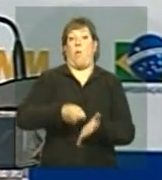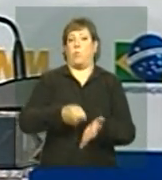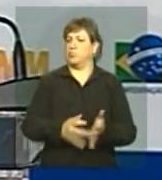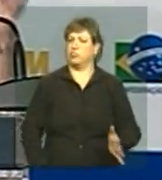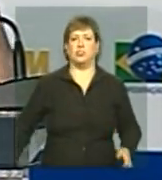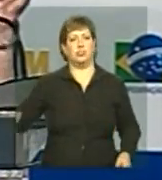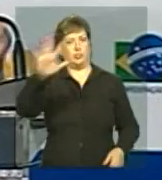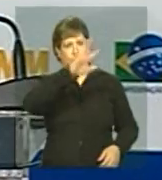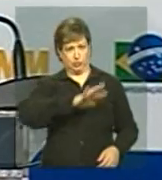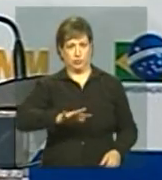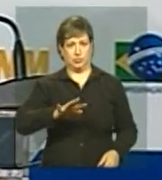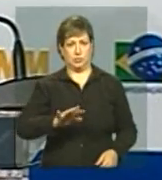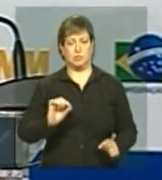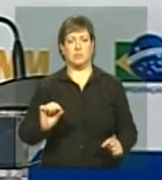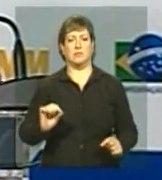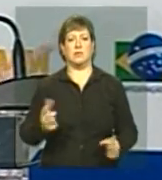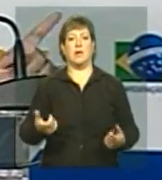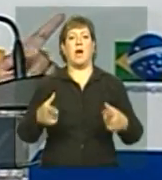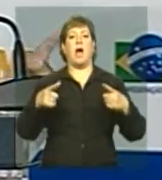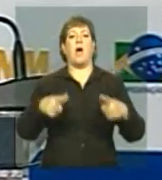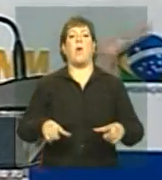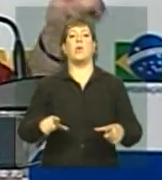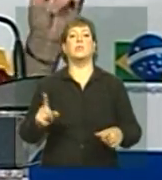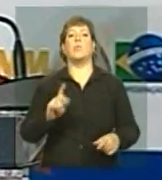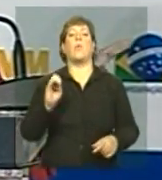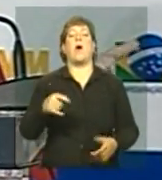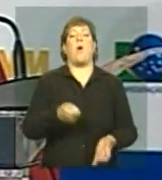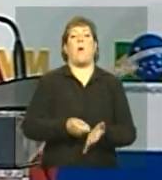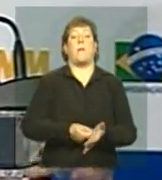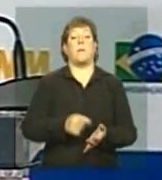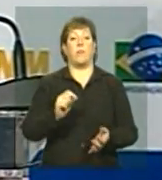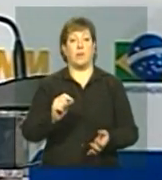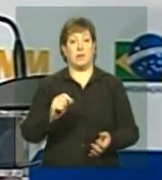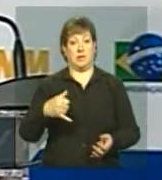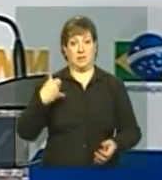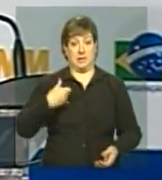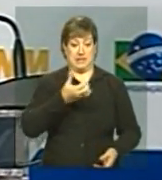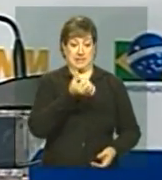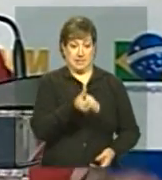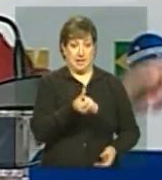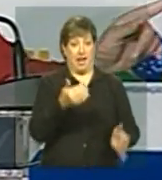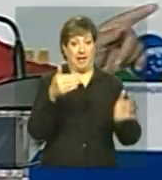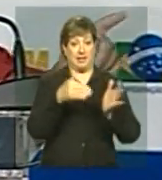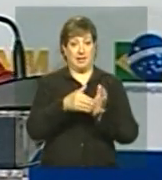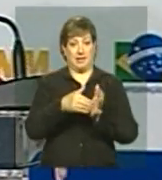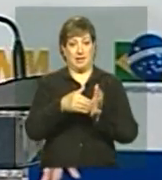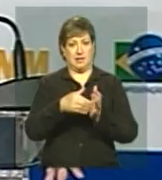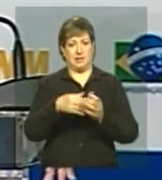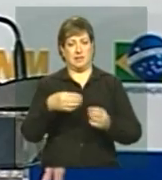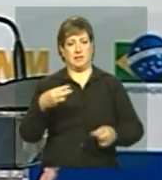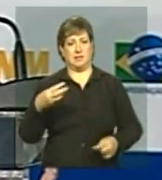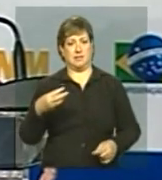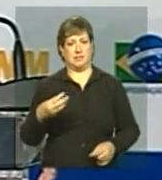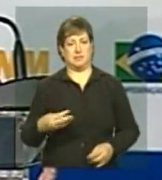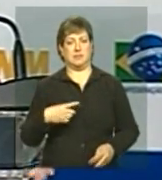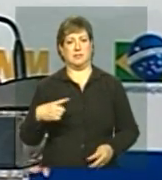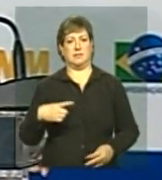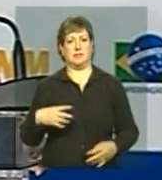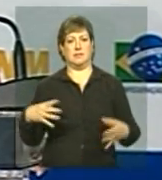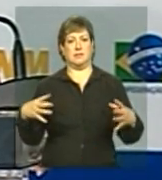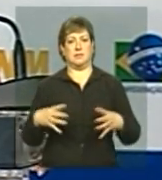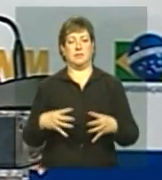universalização. Onde que não é obrigação? Não é obrigação as de 6 a 3. Então, o